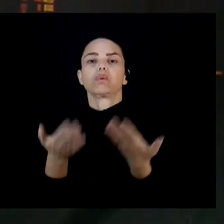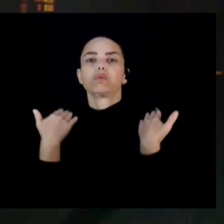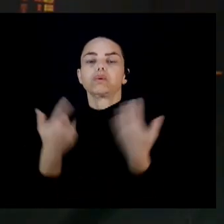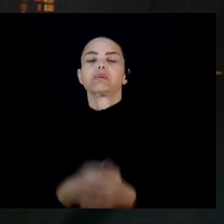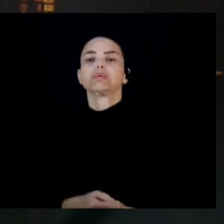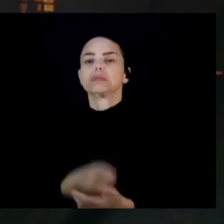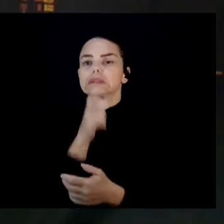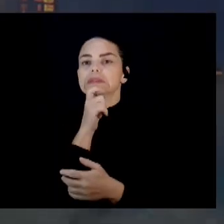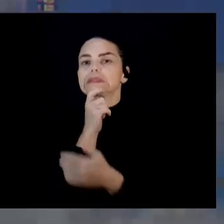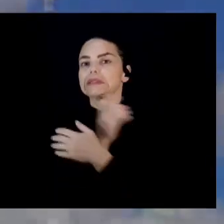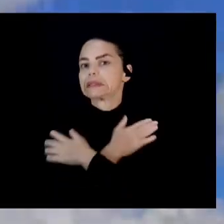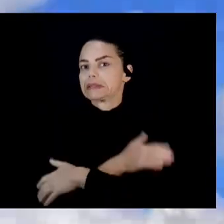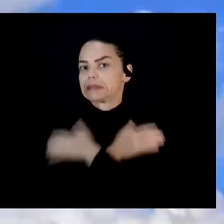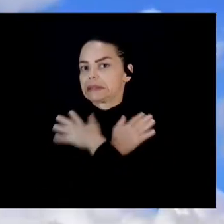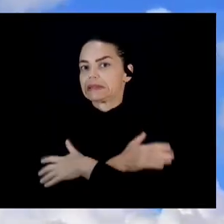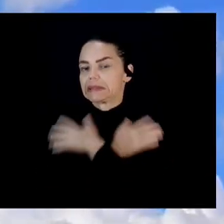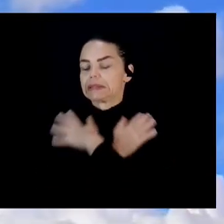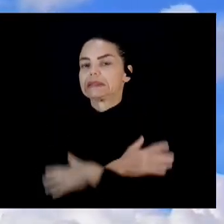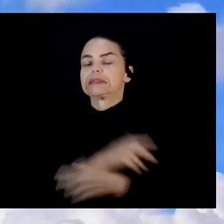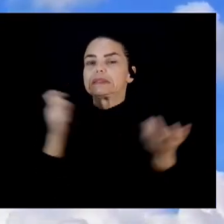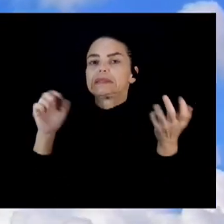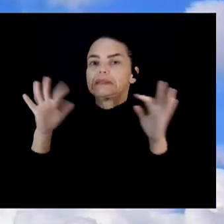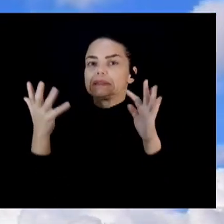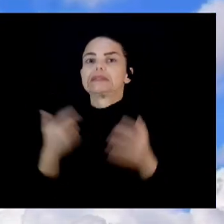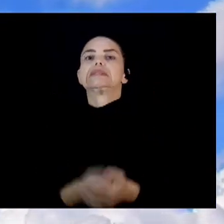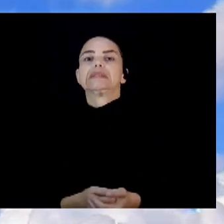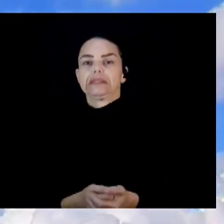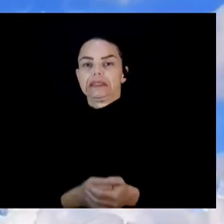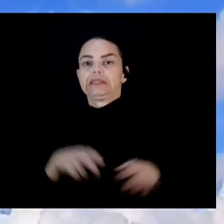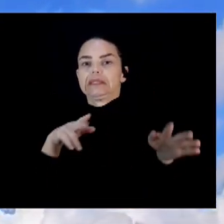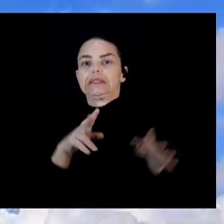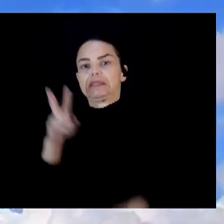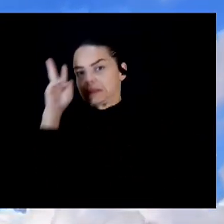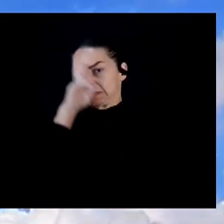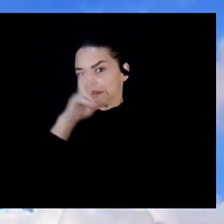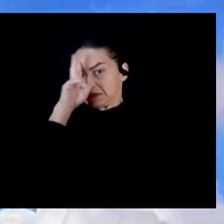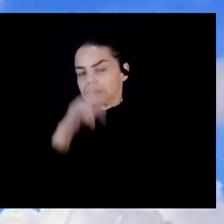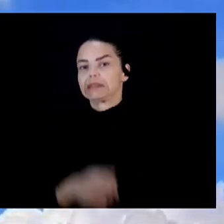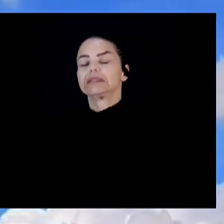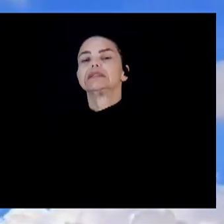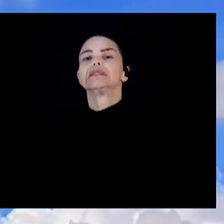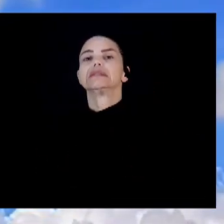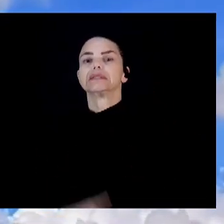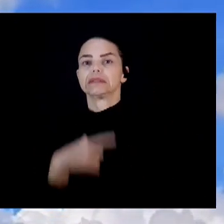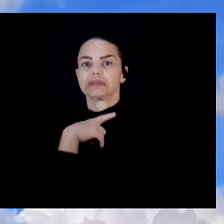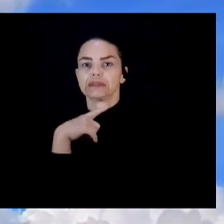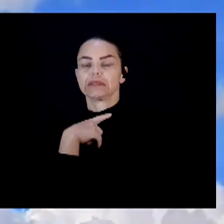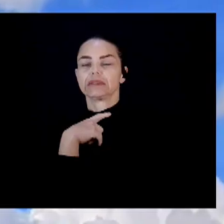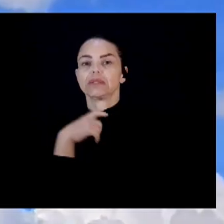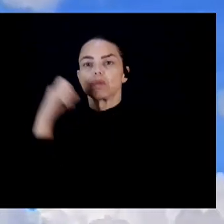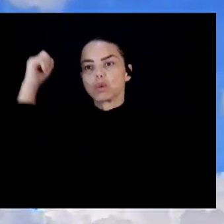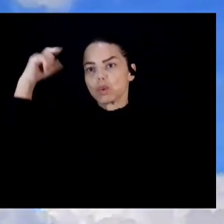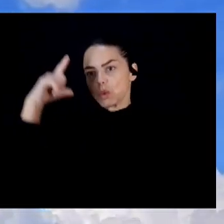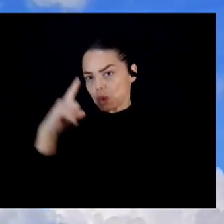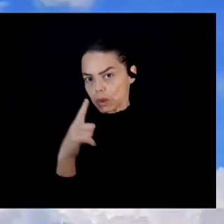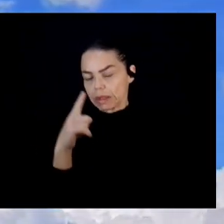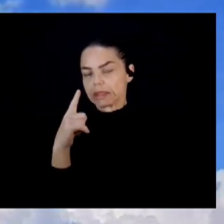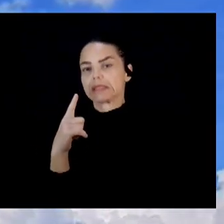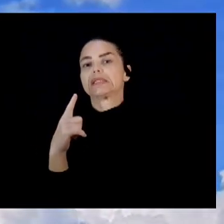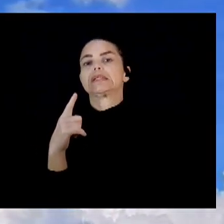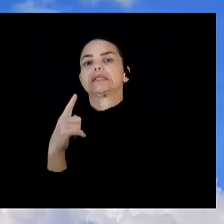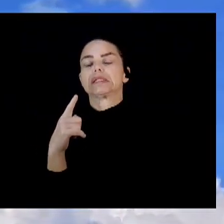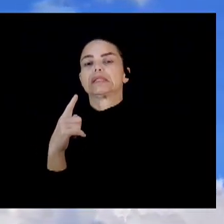a gente vai de previsão do tempo agora para esta segunda-feira, que deve ser de sol com aumento de